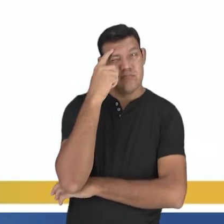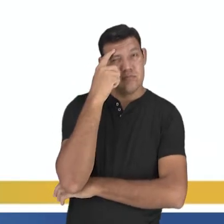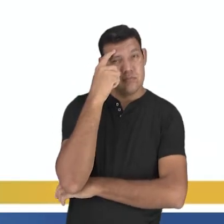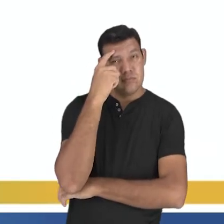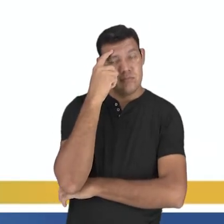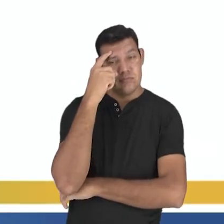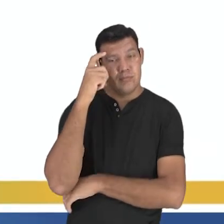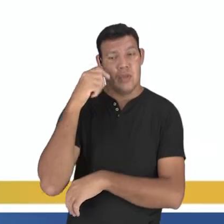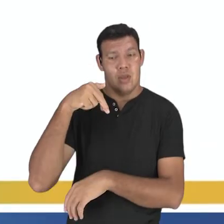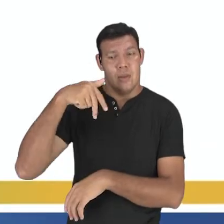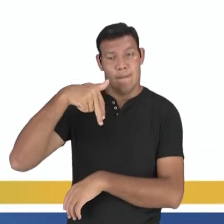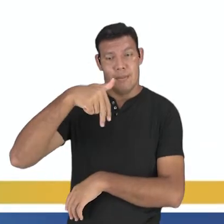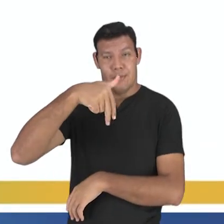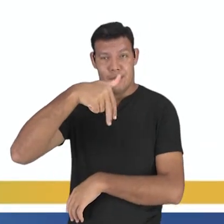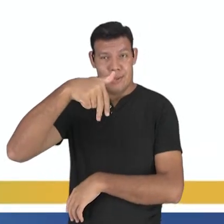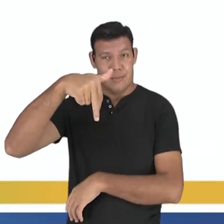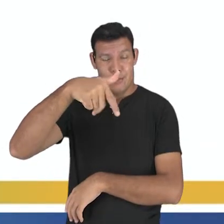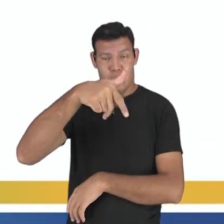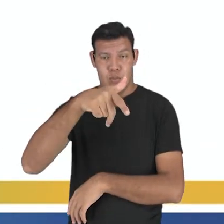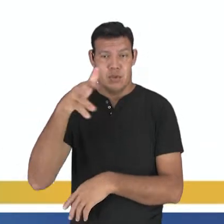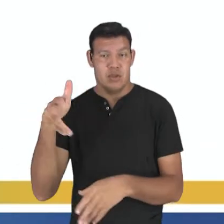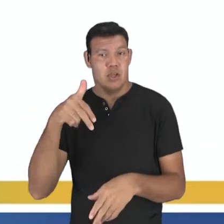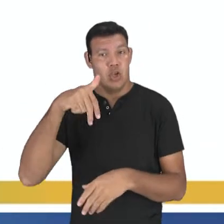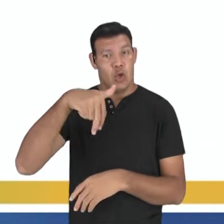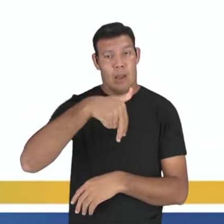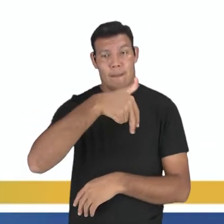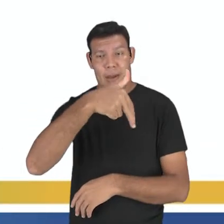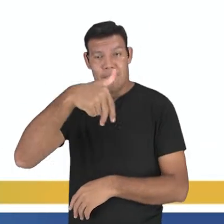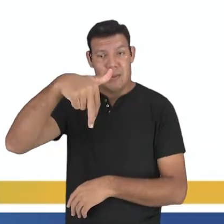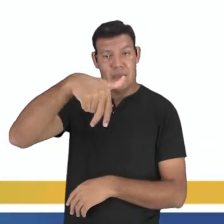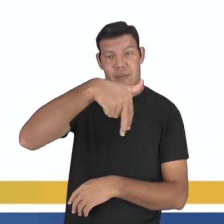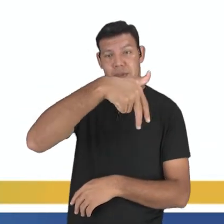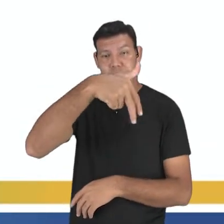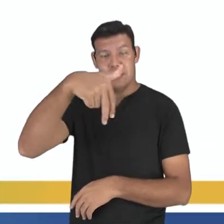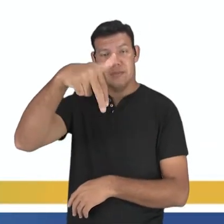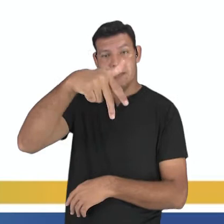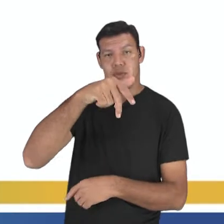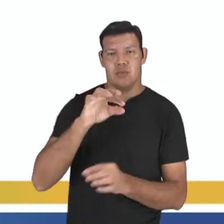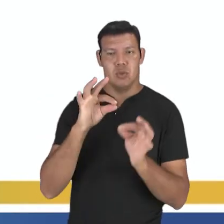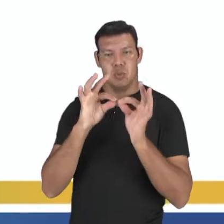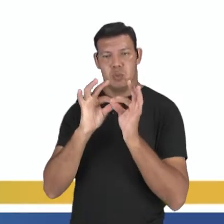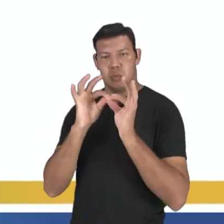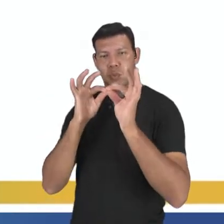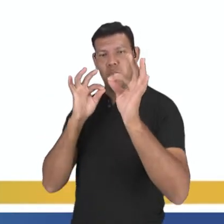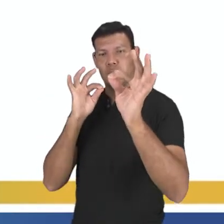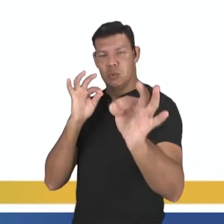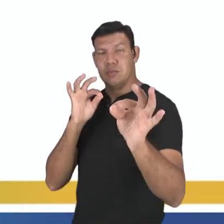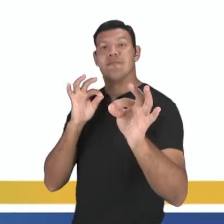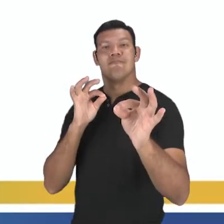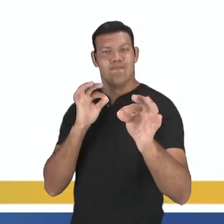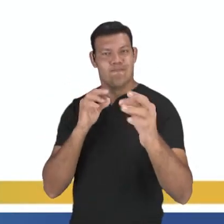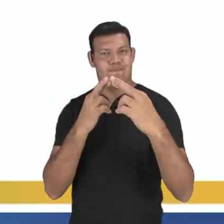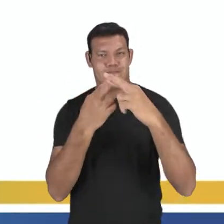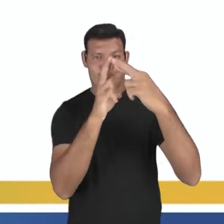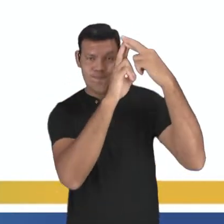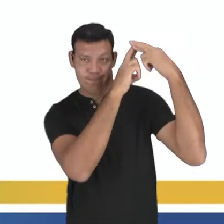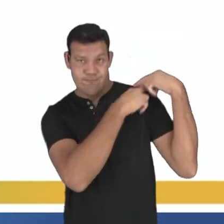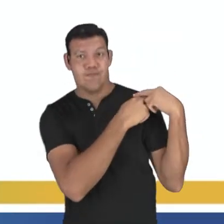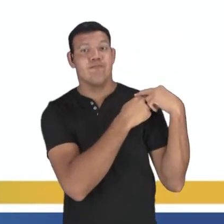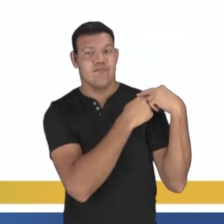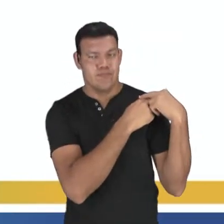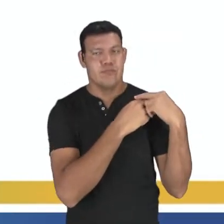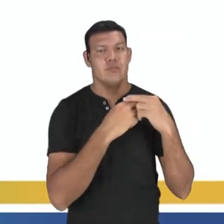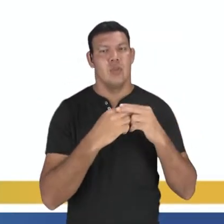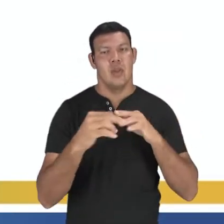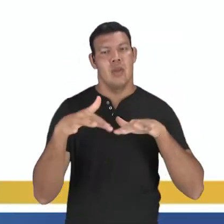palavrinha locomoção, que é a capacidade que a gente tem de se deslocar de um local até o outro. Então, ele vai ser responsável basicamente aí